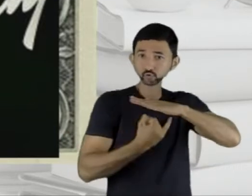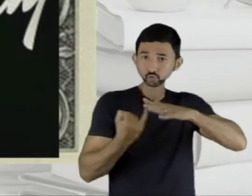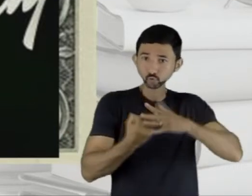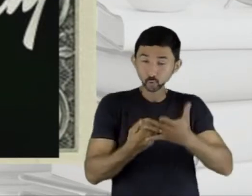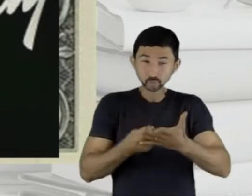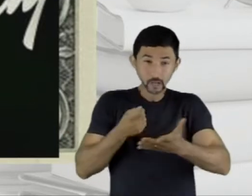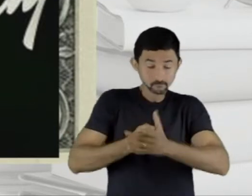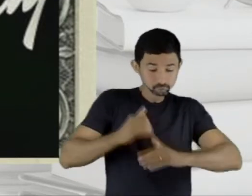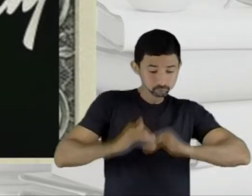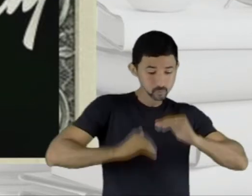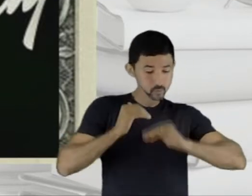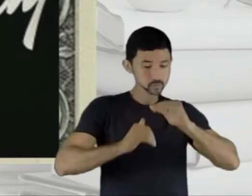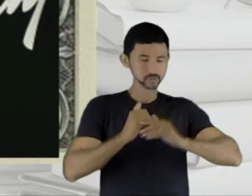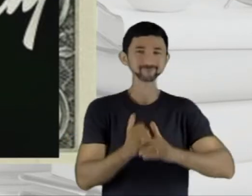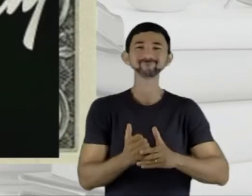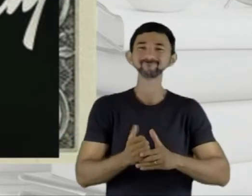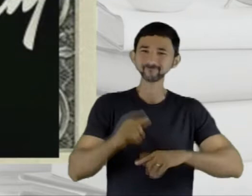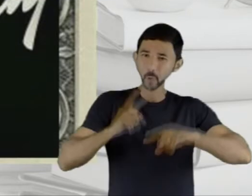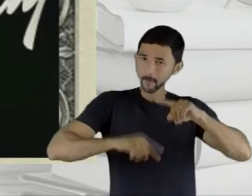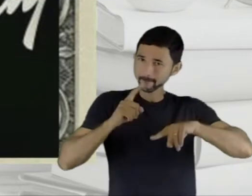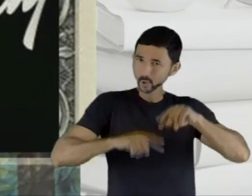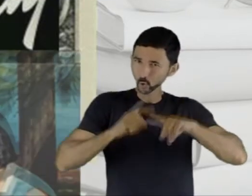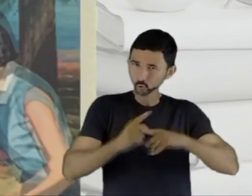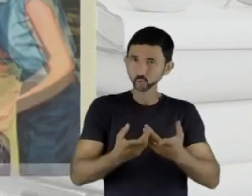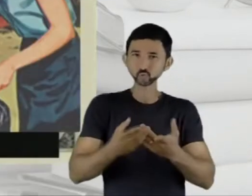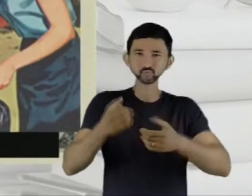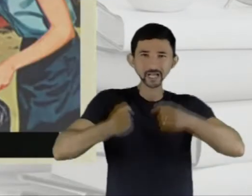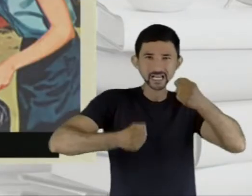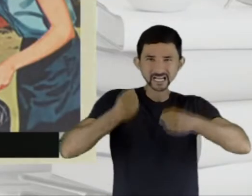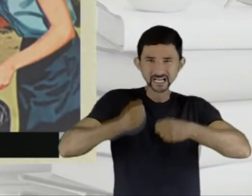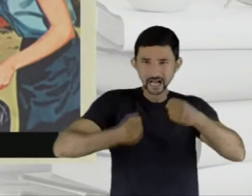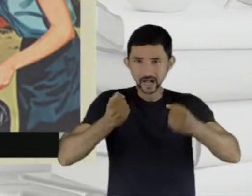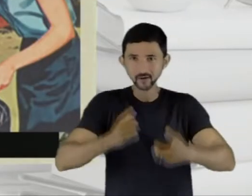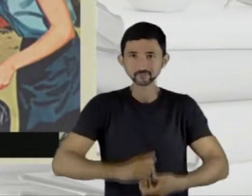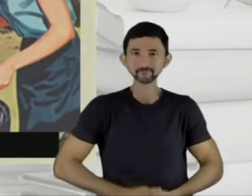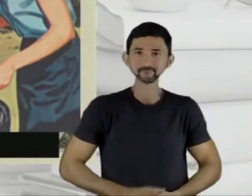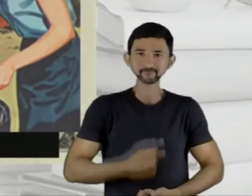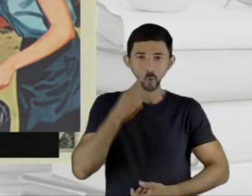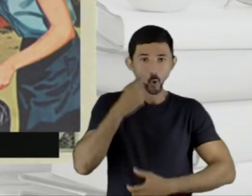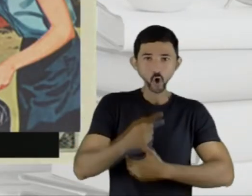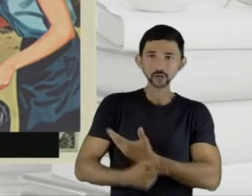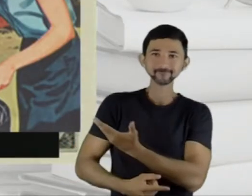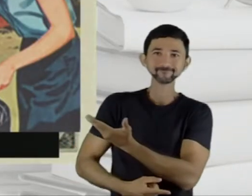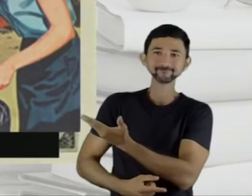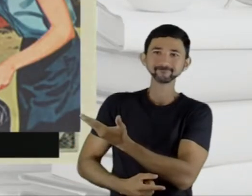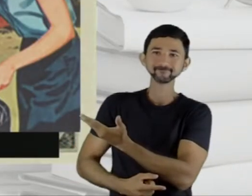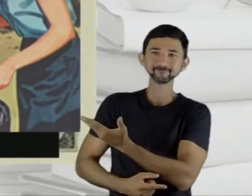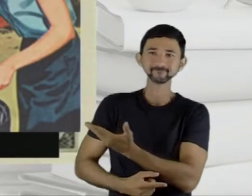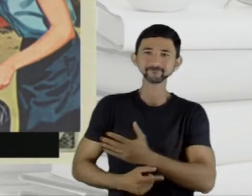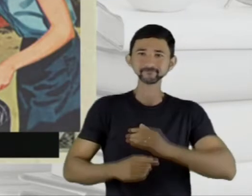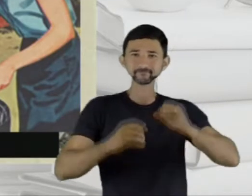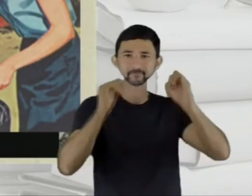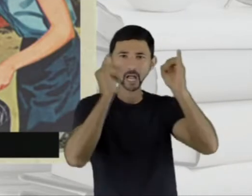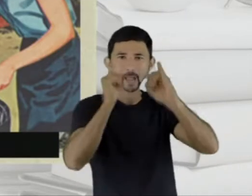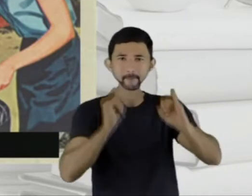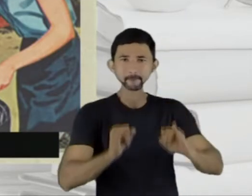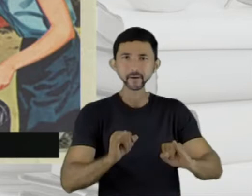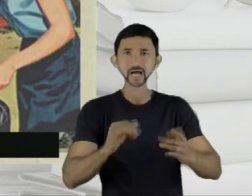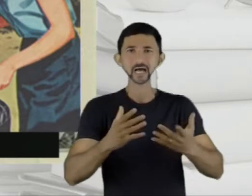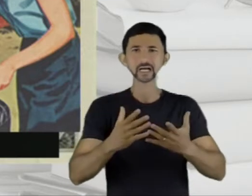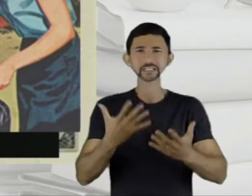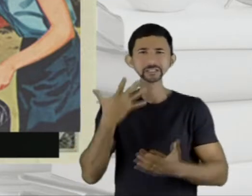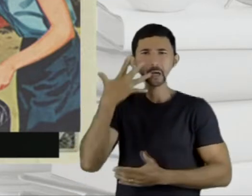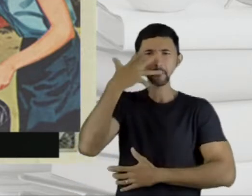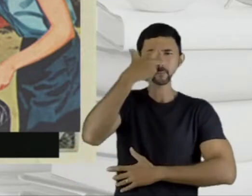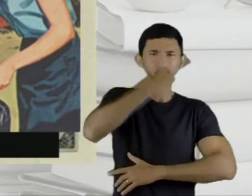estava massificando esses produtos, massificando carro, tá? Olha só essa imagem, gente. Olha como era lindo